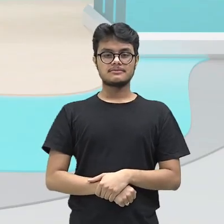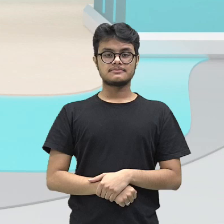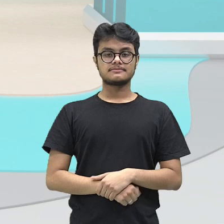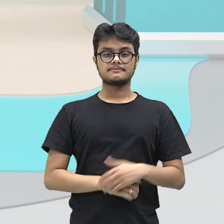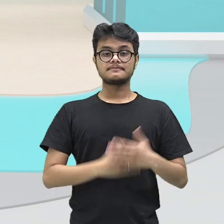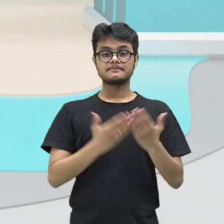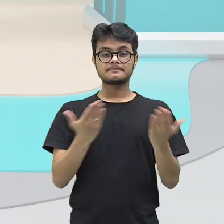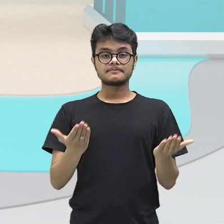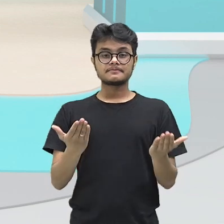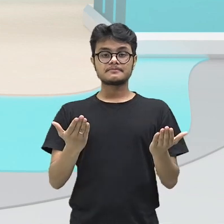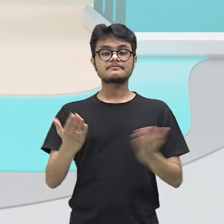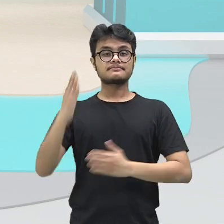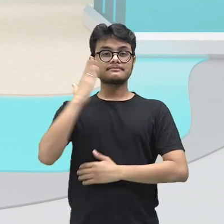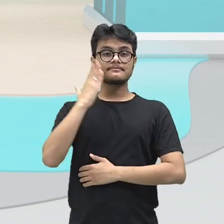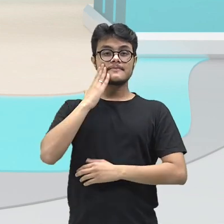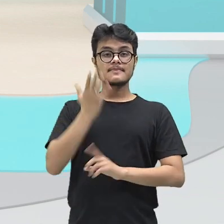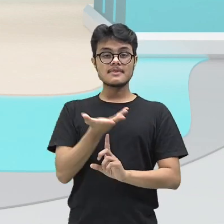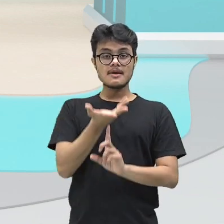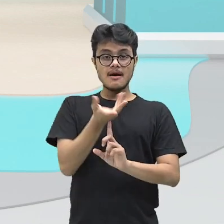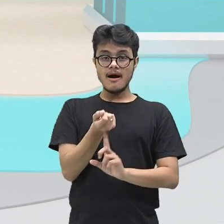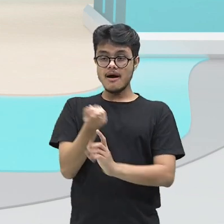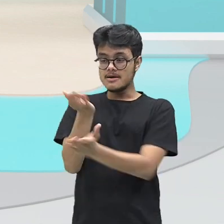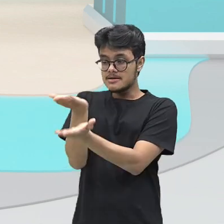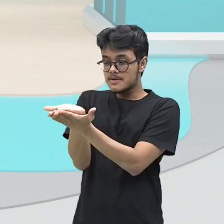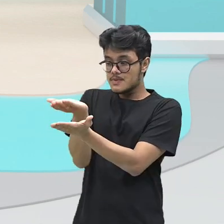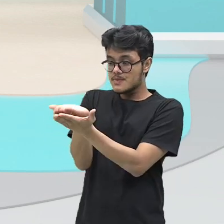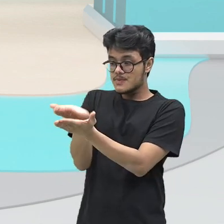vendo aí a arte academicista, aquela